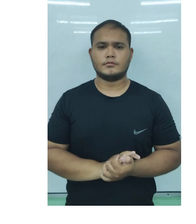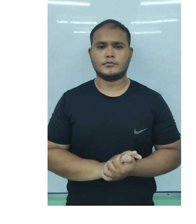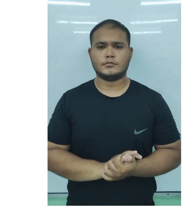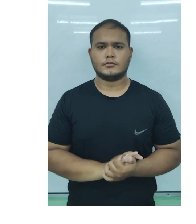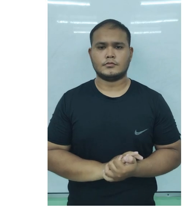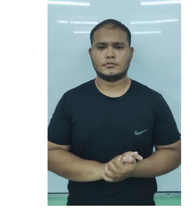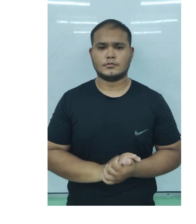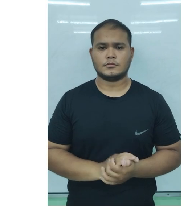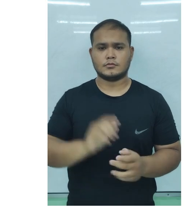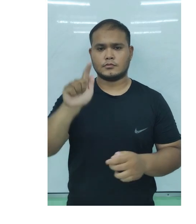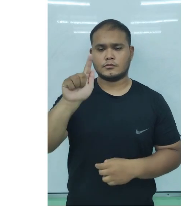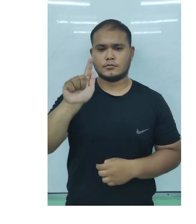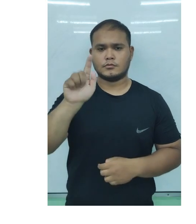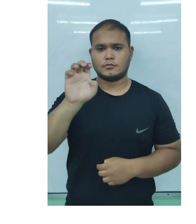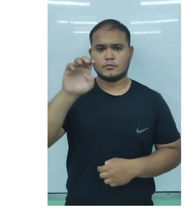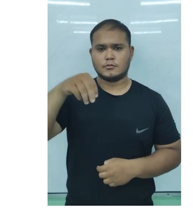melhoribus.